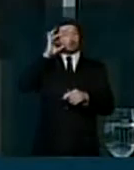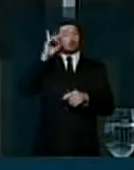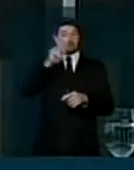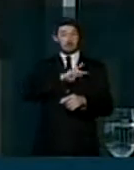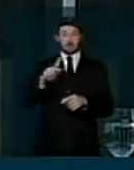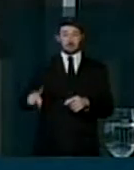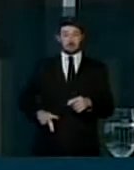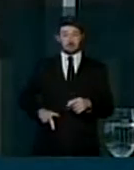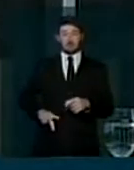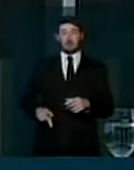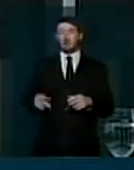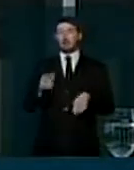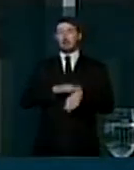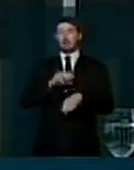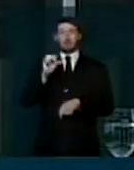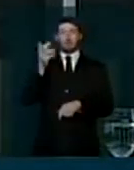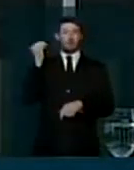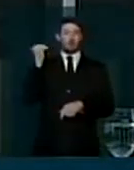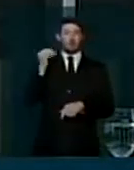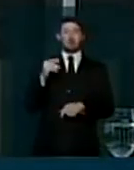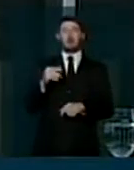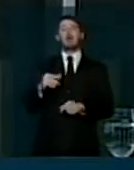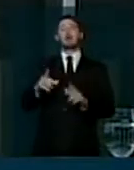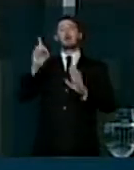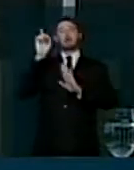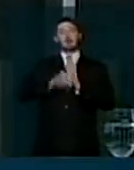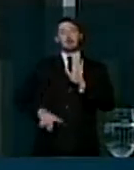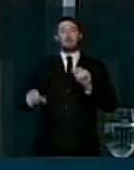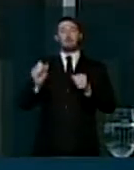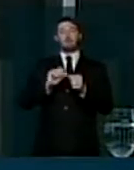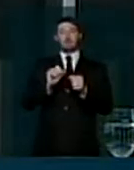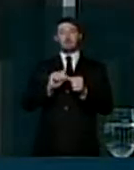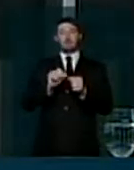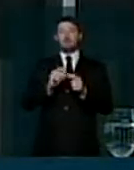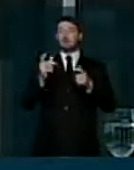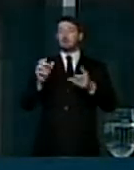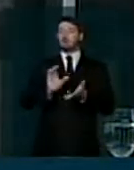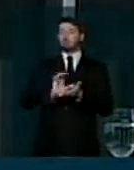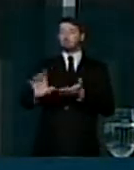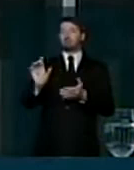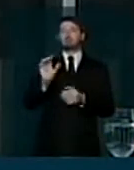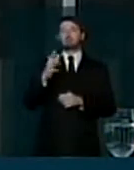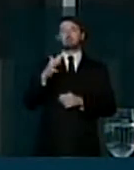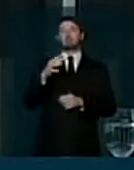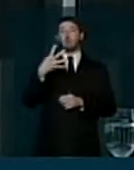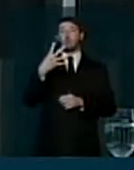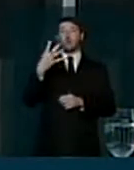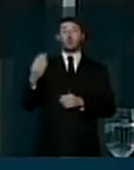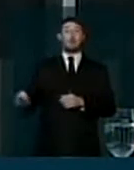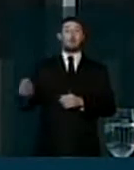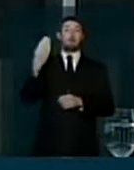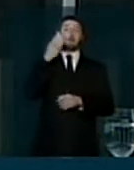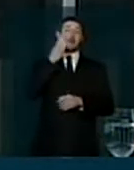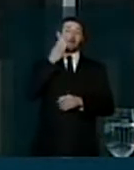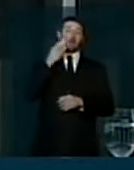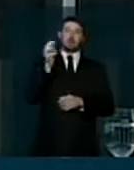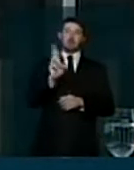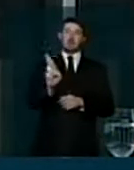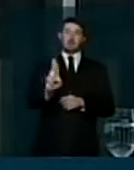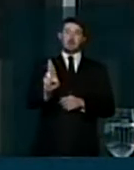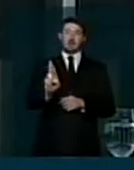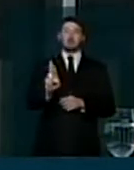Dilma recentemente decretou a remessa de mais de 4 bilhões de